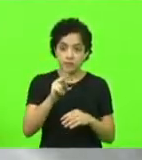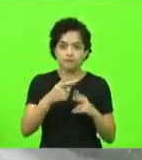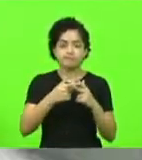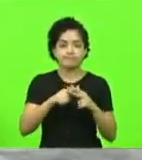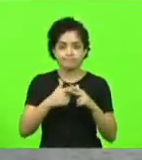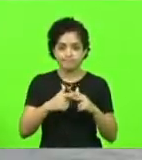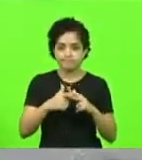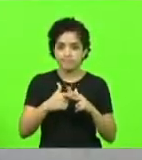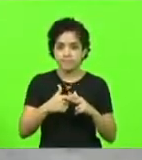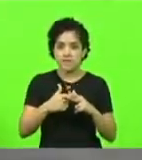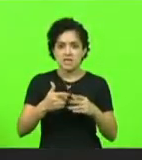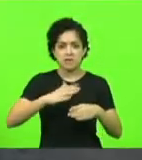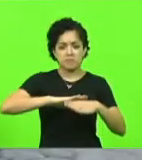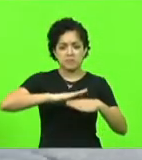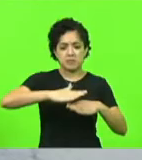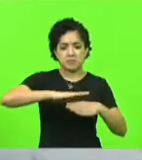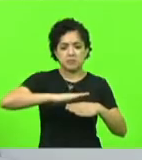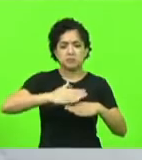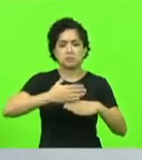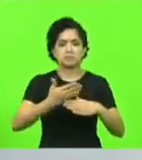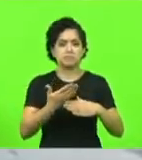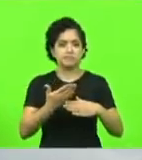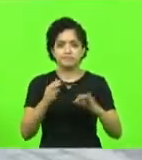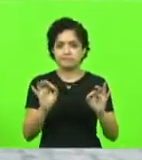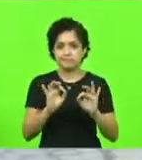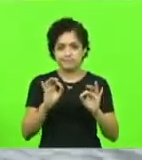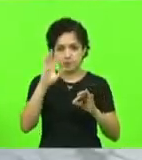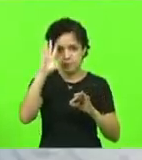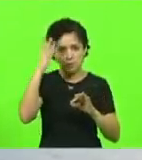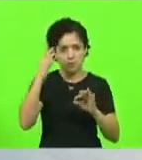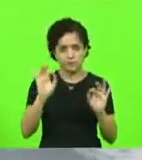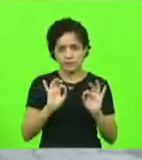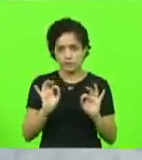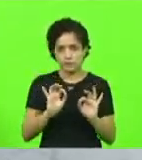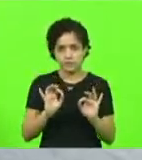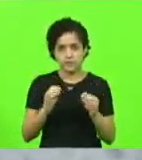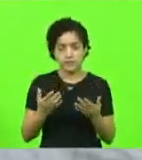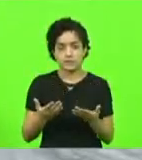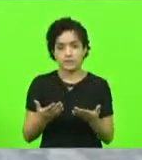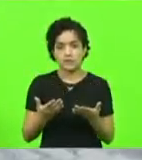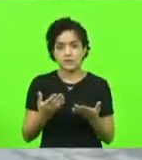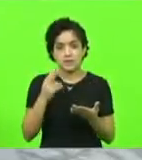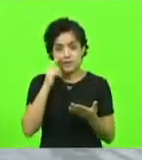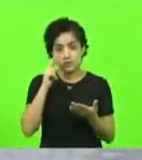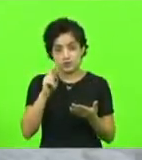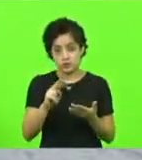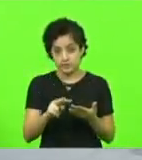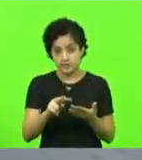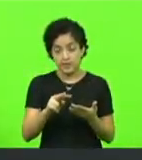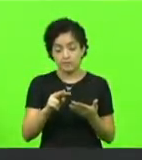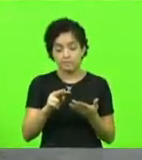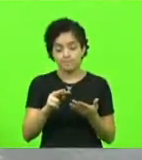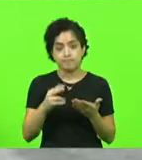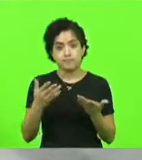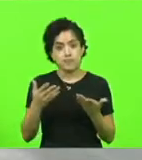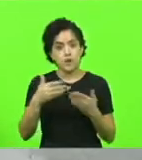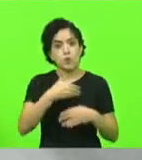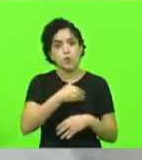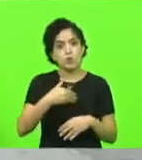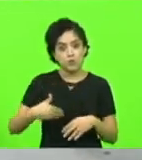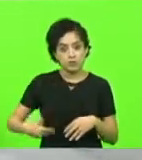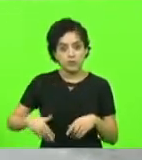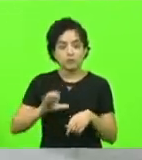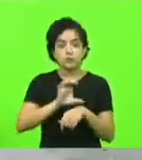revitalização. Não é tapa-buraco. Tapa-buraco não resolve mais, né? E a gente vê a Assembleia Legislativa e o Governo do